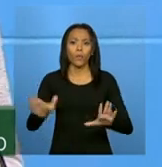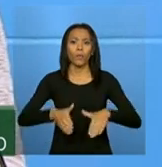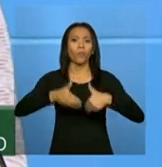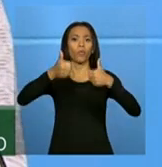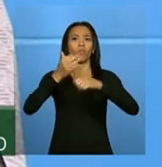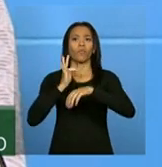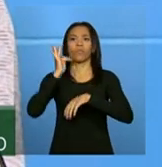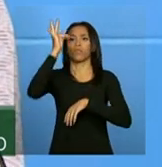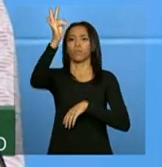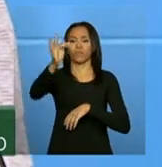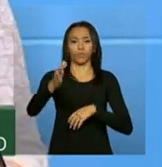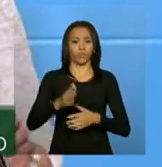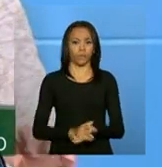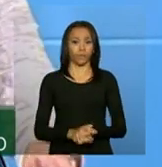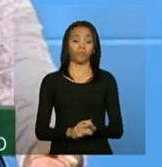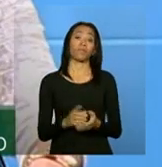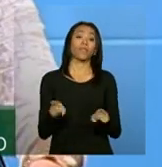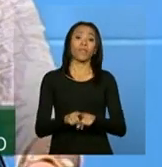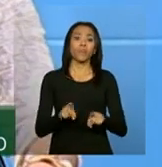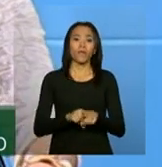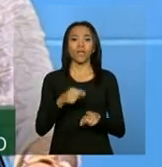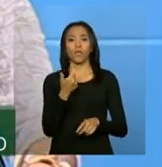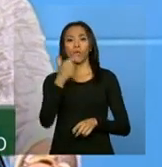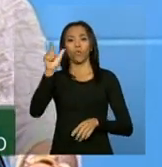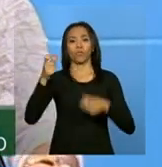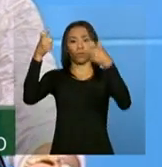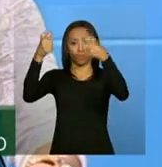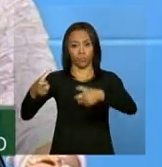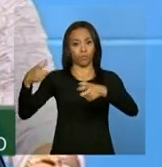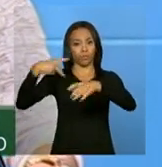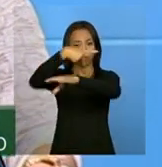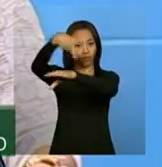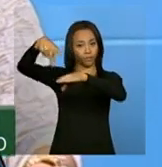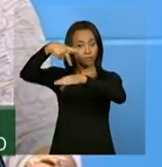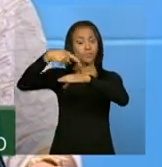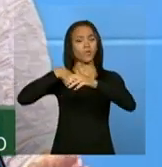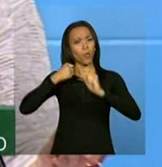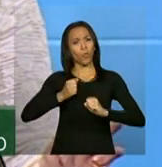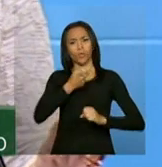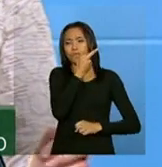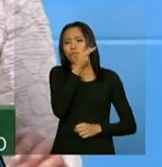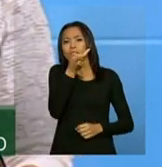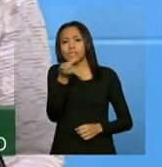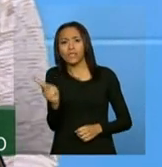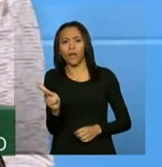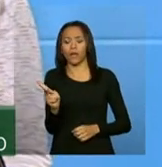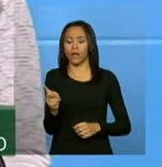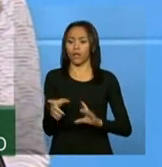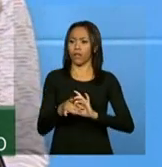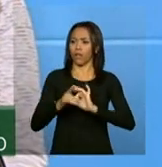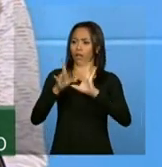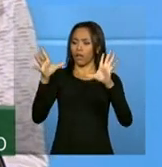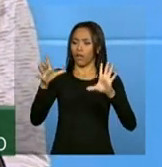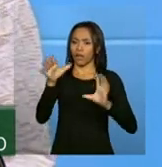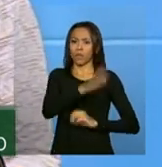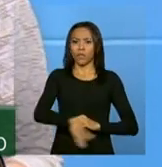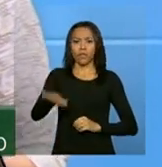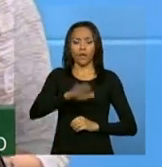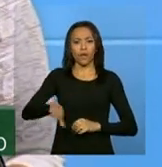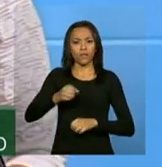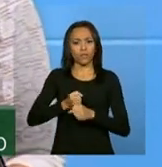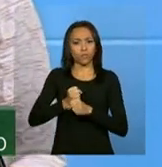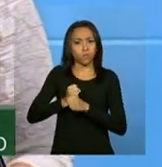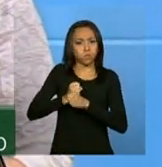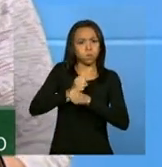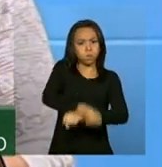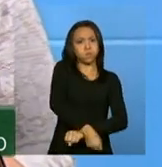Em Uganda, senhoras e senhores, eu pude visitar uma área livre de trabalho infantil. Vi crianças que